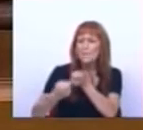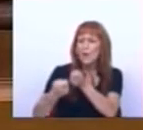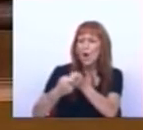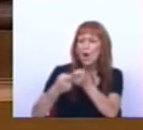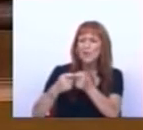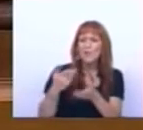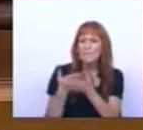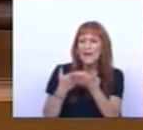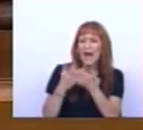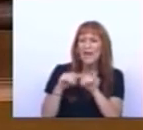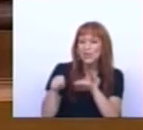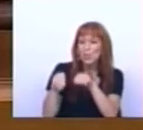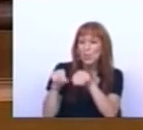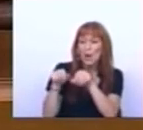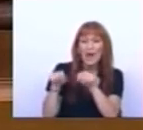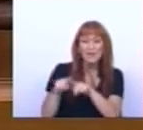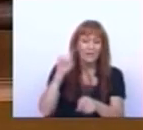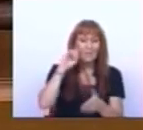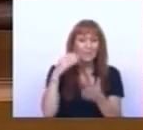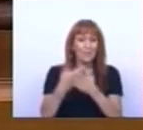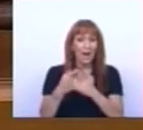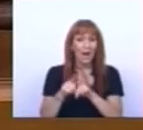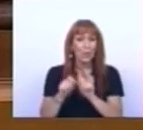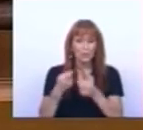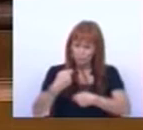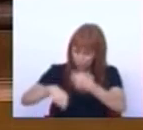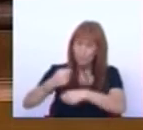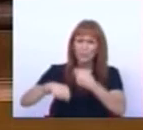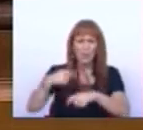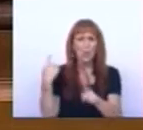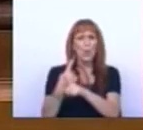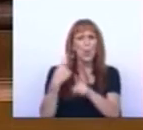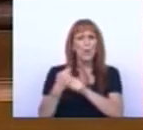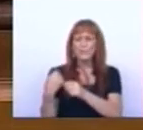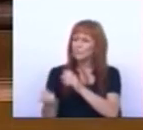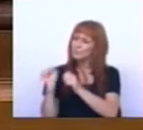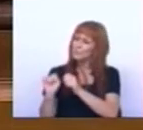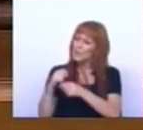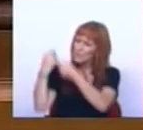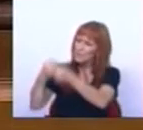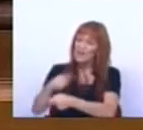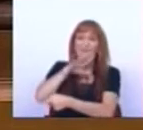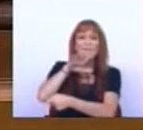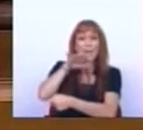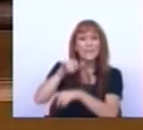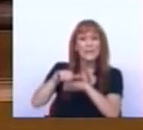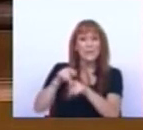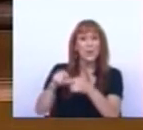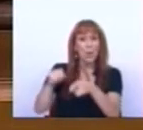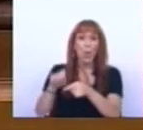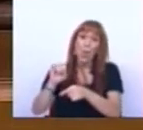proximidade e dos mercados locais, garantindo o escoamento de produtos provenientes da agricultura familiar e